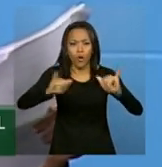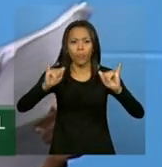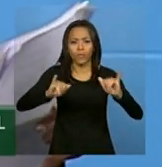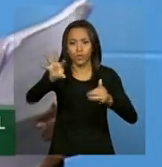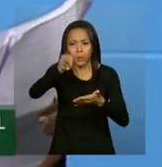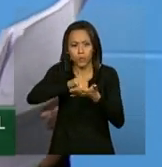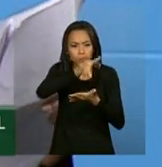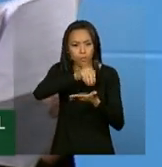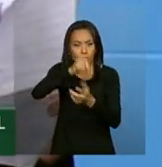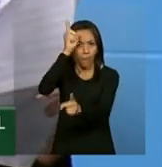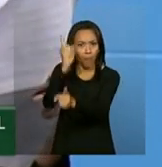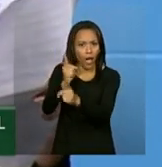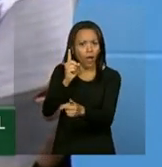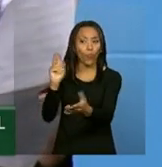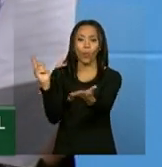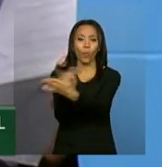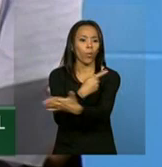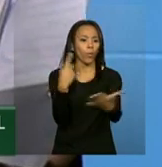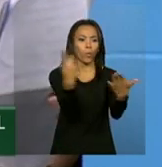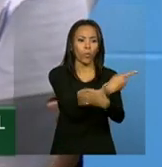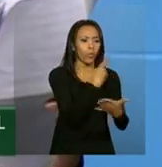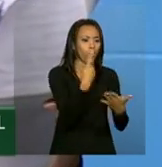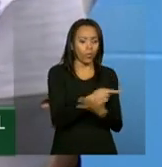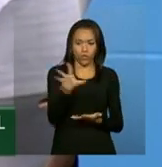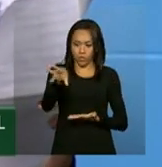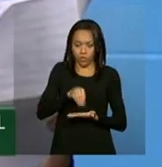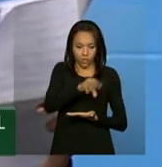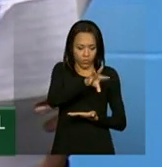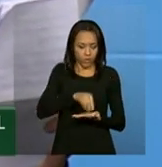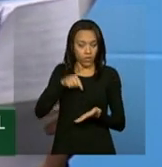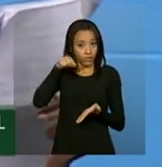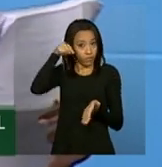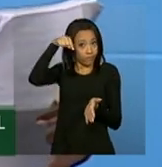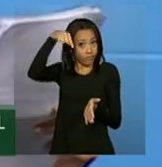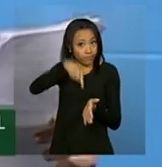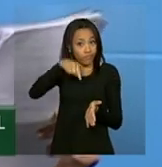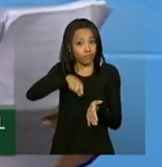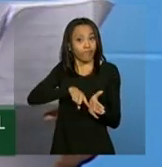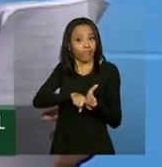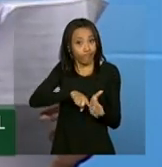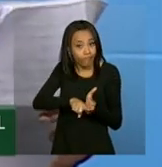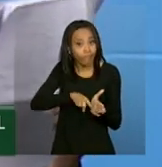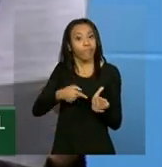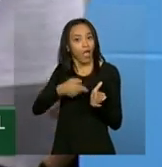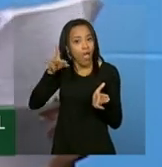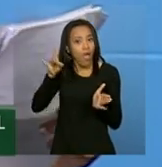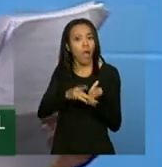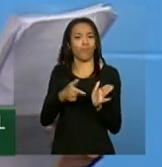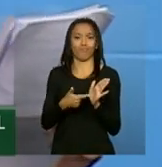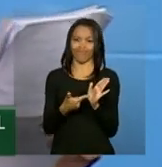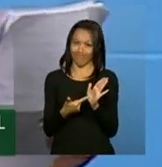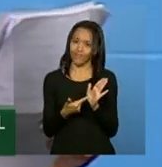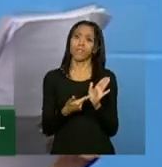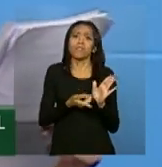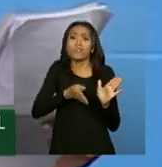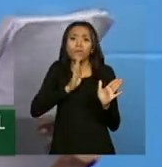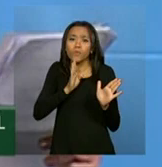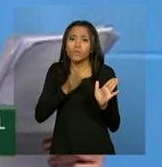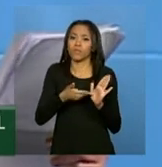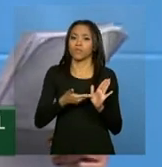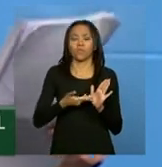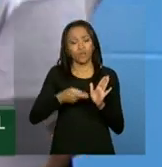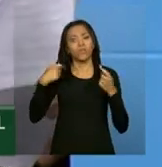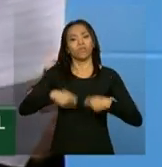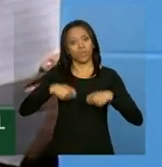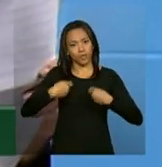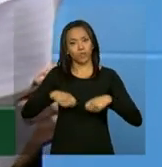bom diagnóstico. As medidas devem ser pensadas a partir desse diagnóstico, a partir dessa realidade que tem que ser conhecida e que